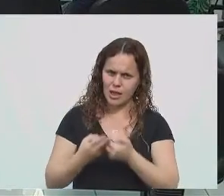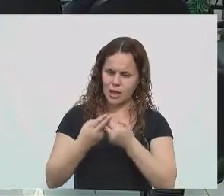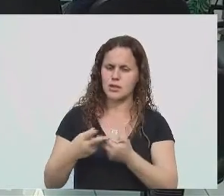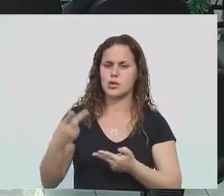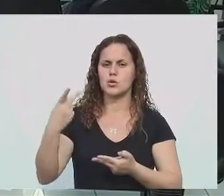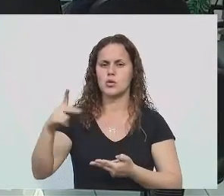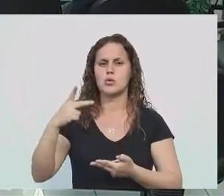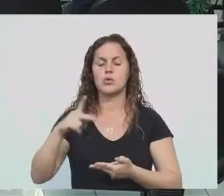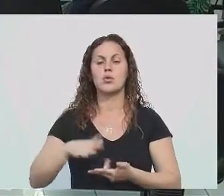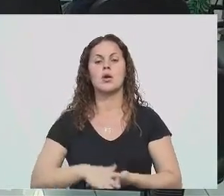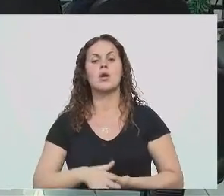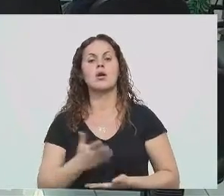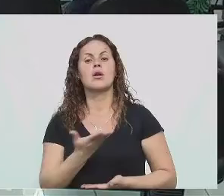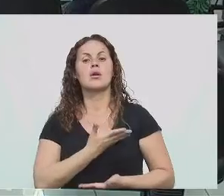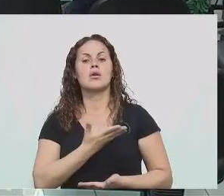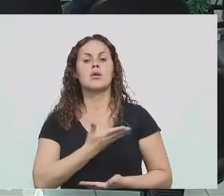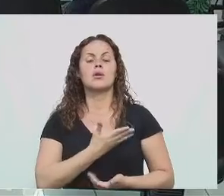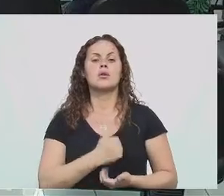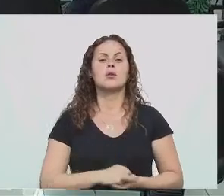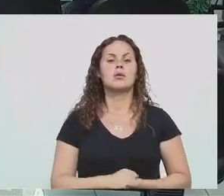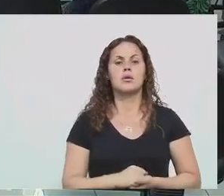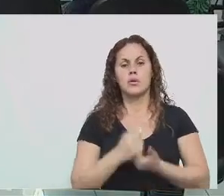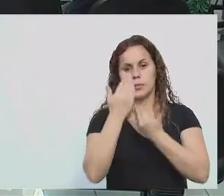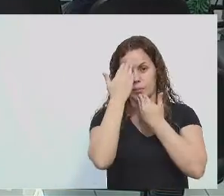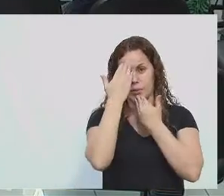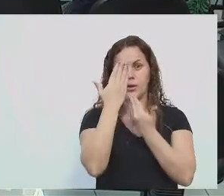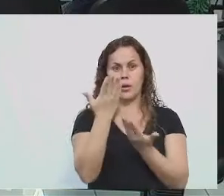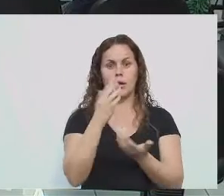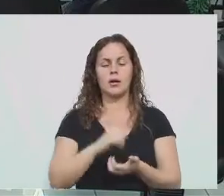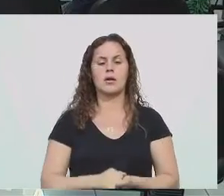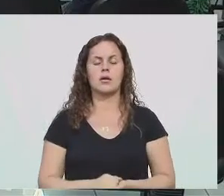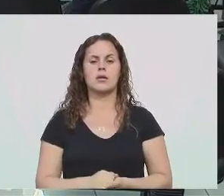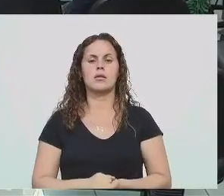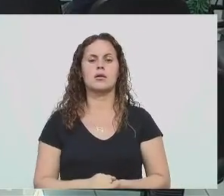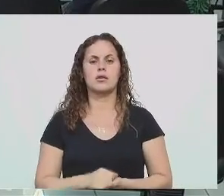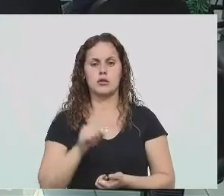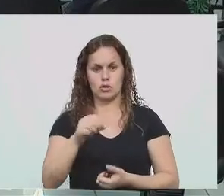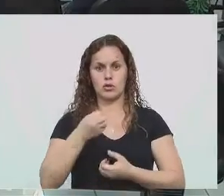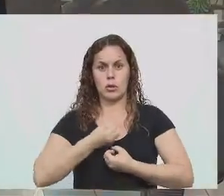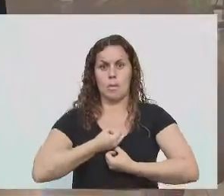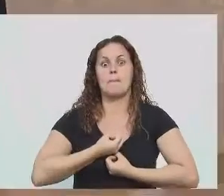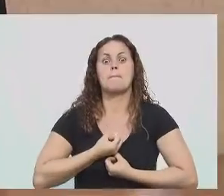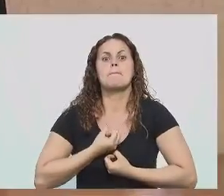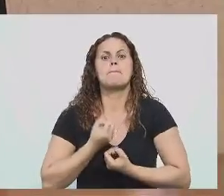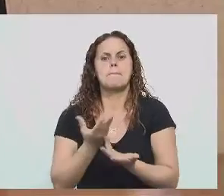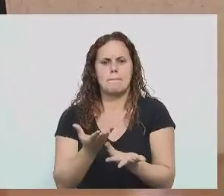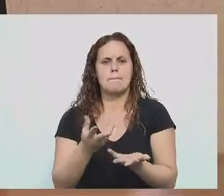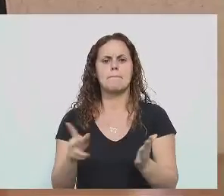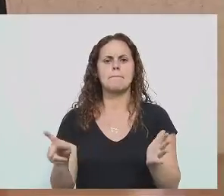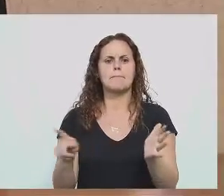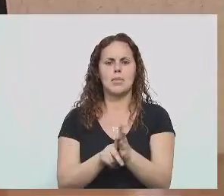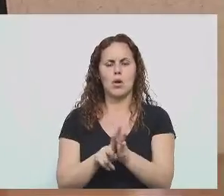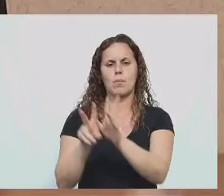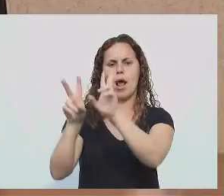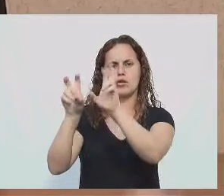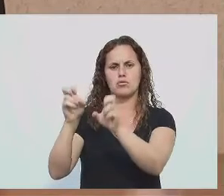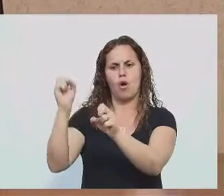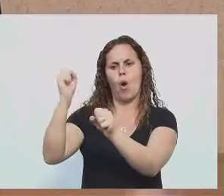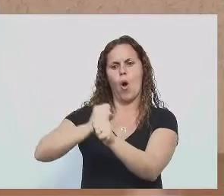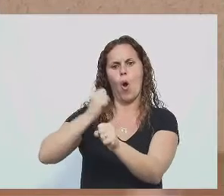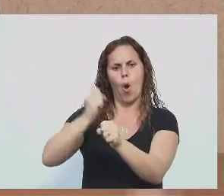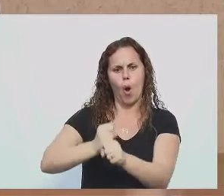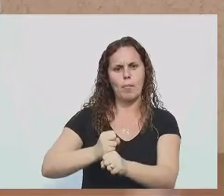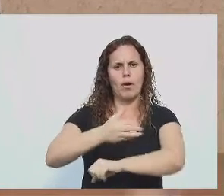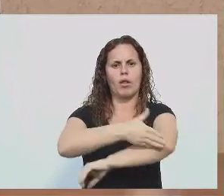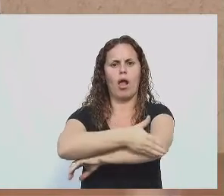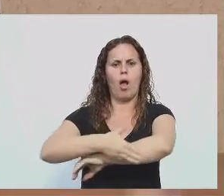Seu nobre colega, eu te trago seu desabafo aí com a questão das obras da Rua São